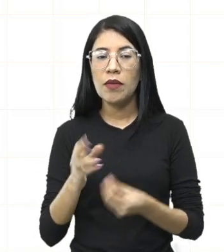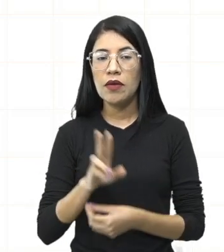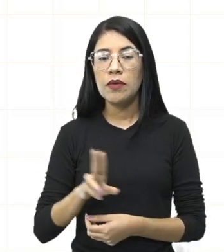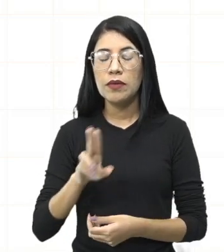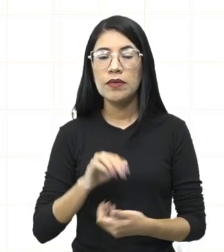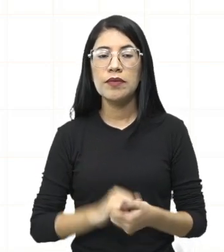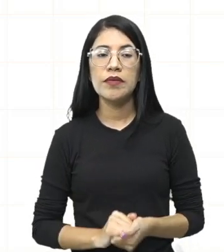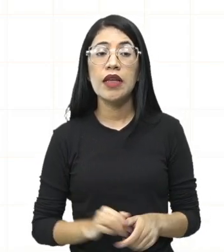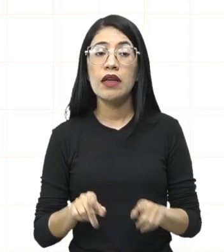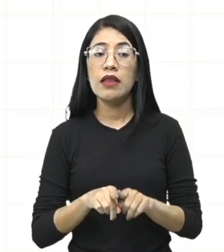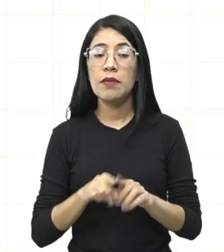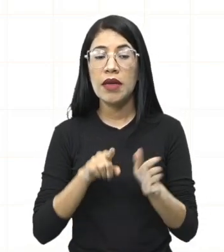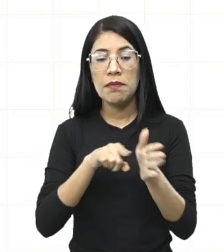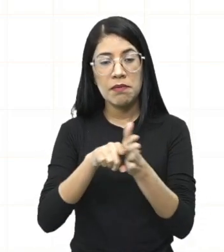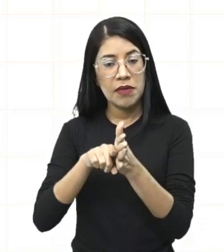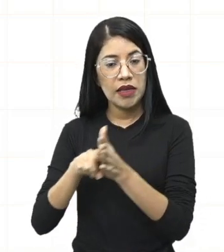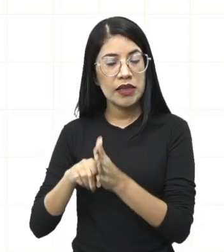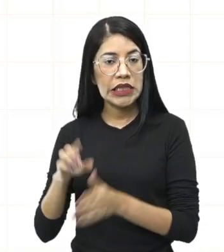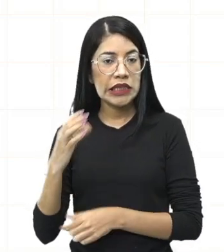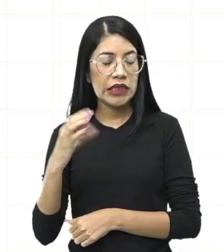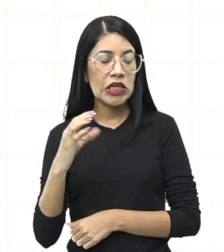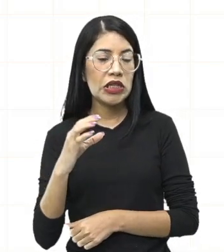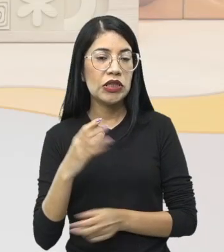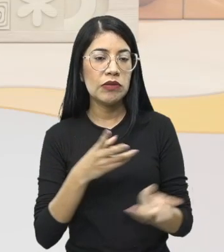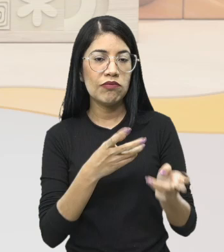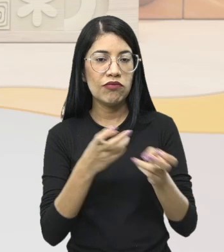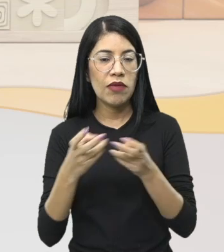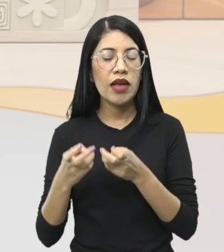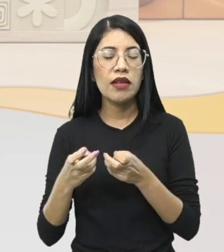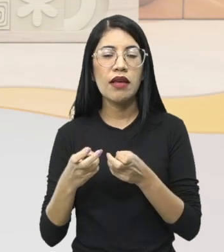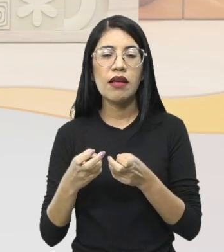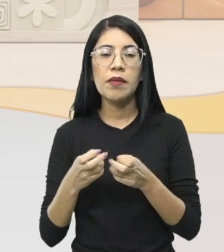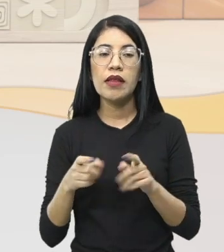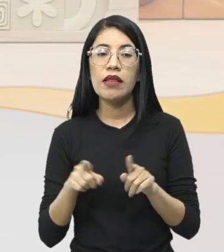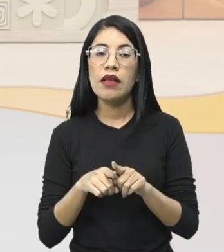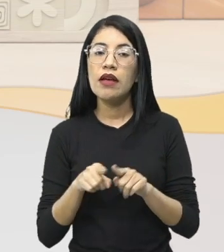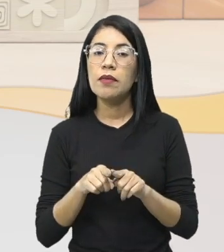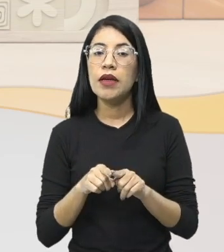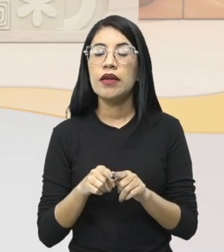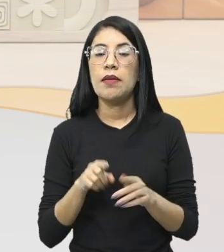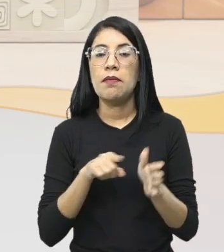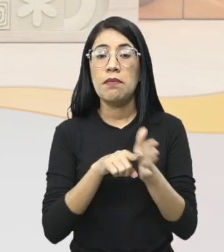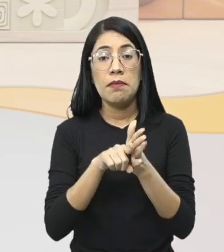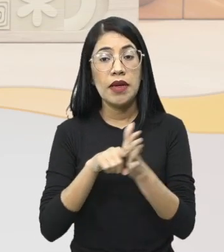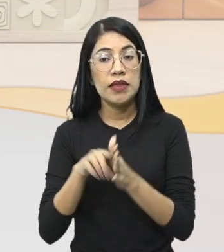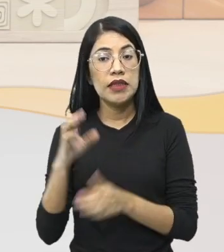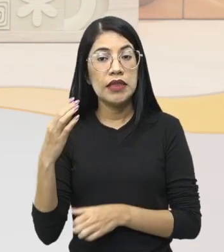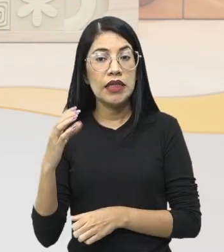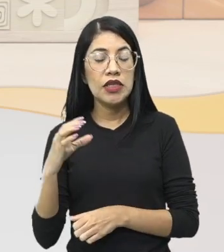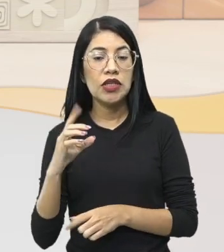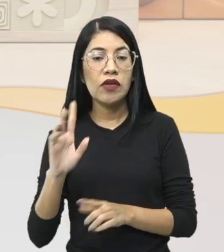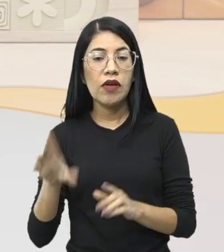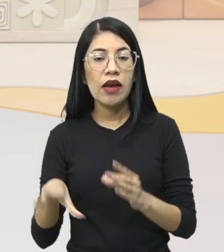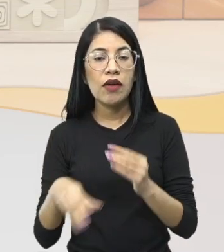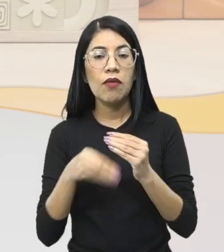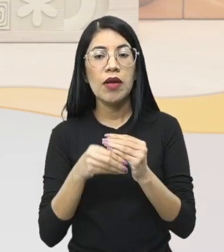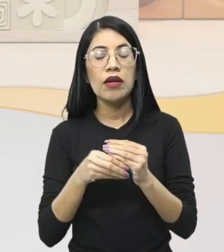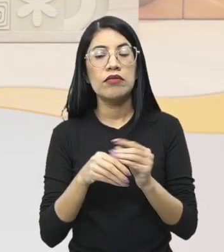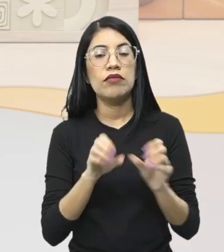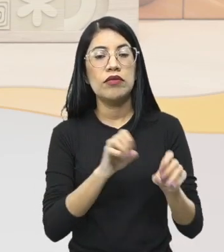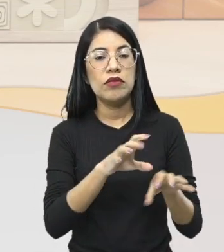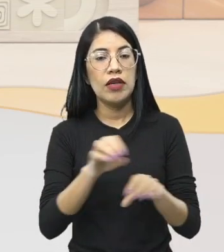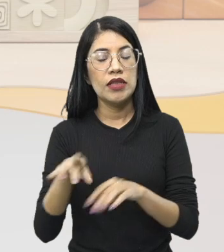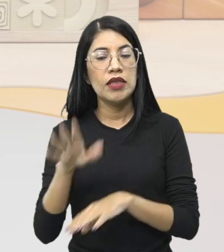Além também da pesquisa científica que a gente observou, aí nós temos pesquisa científica e